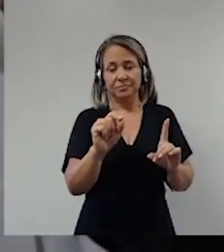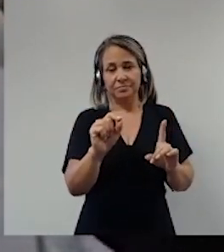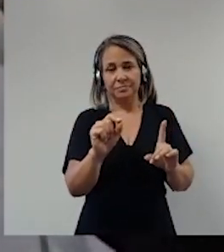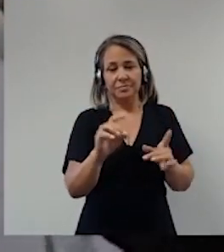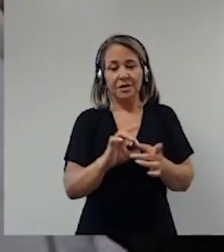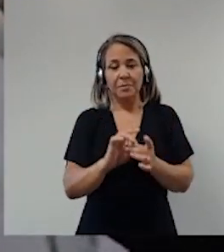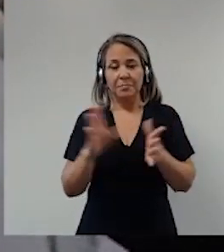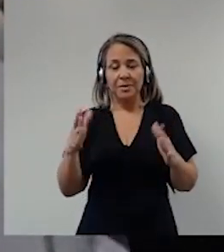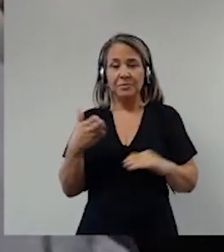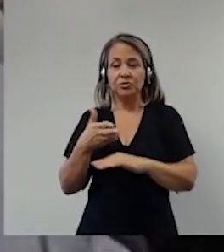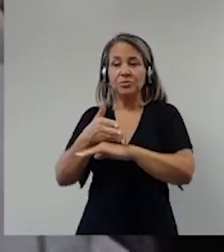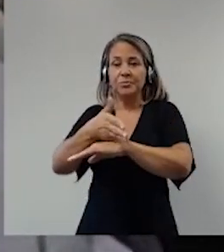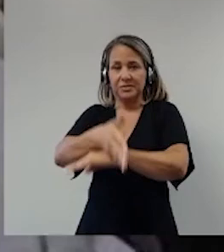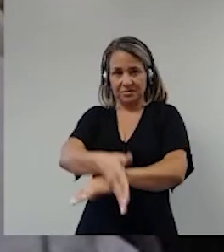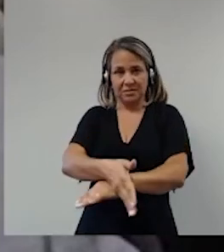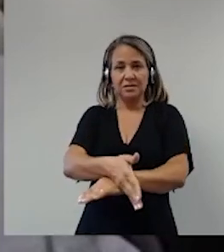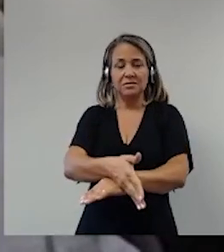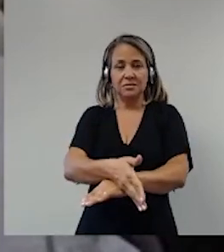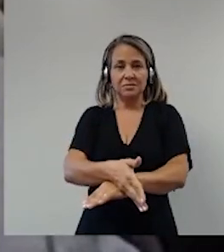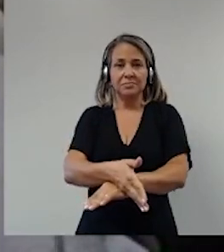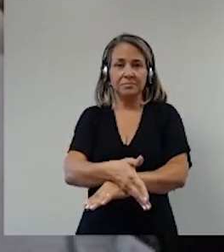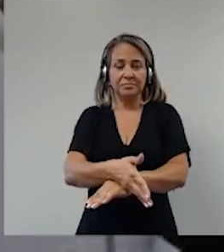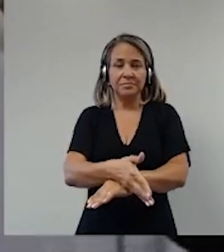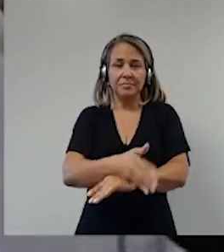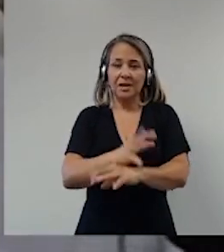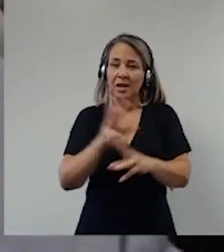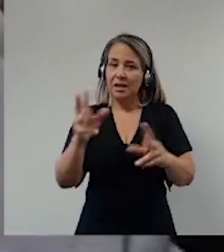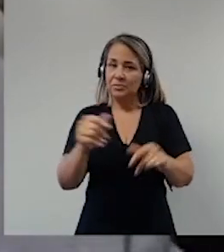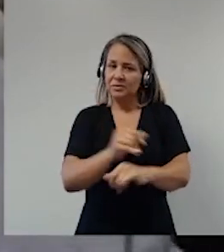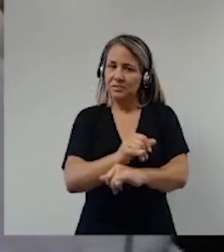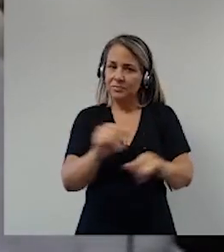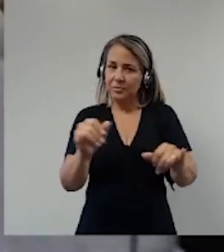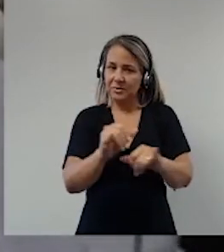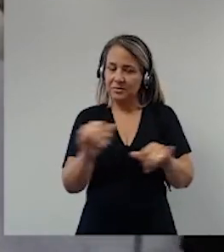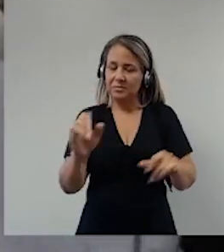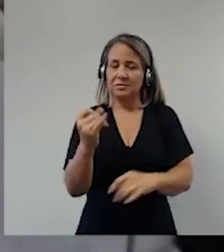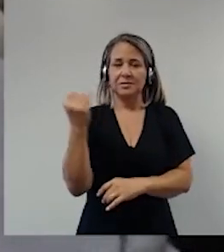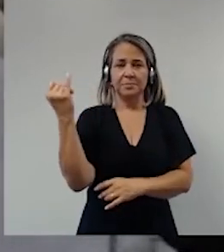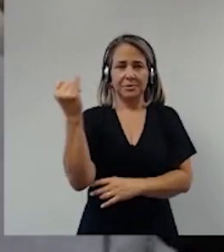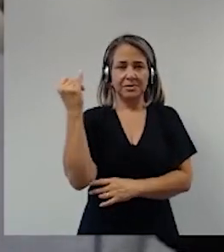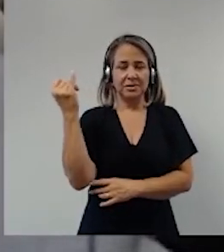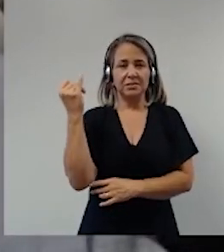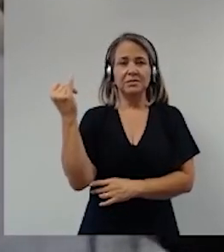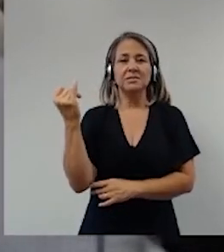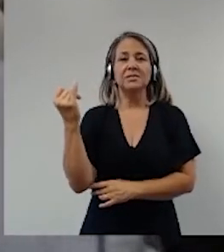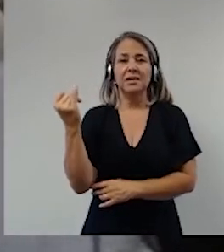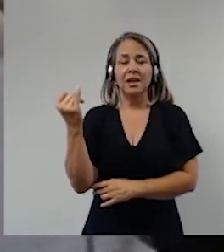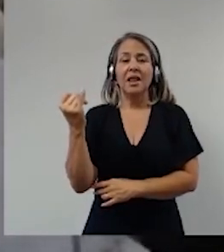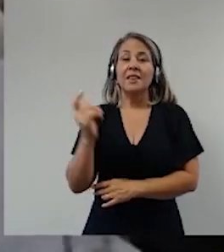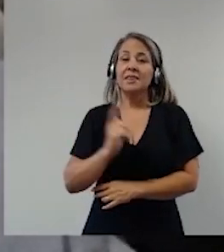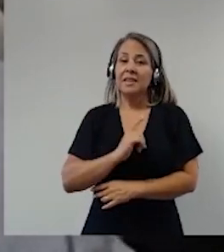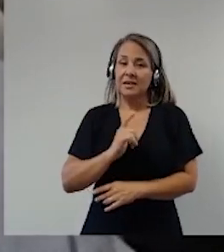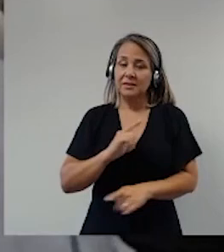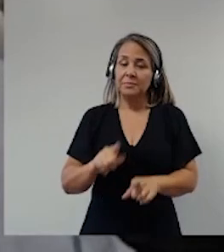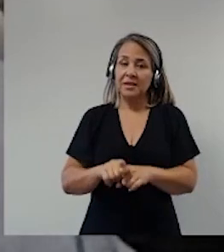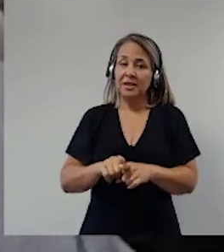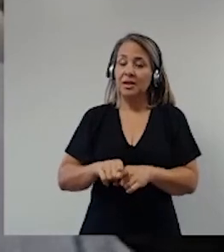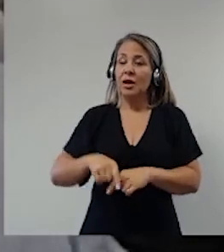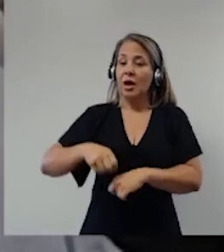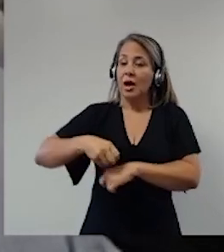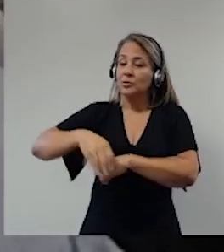permitir o acesso, né, às informações relevantes, né, tem o fornecimento,